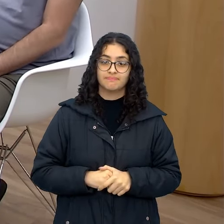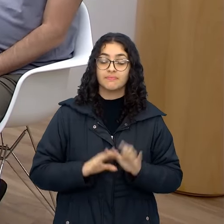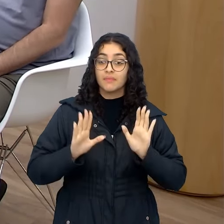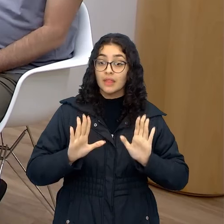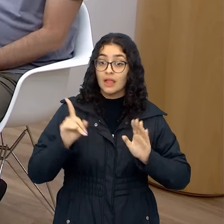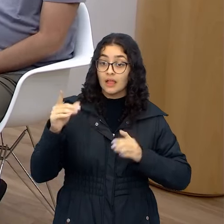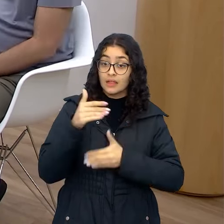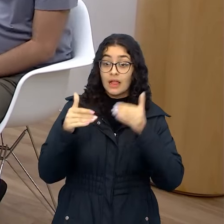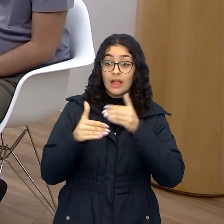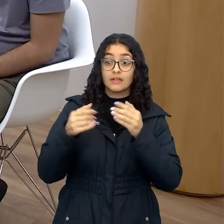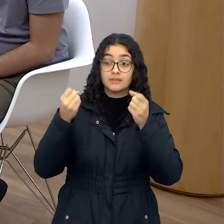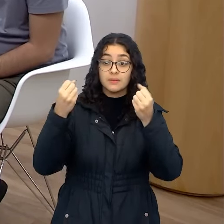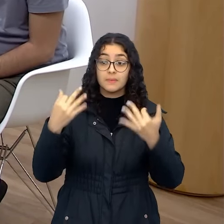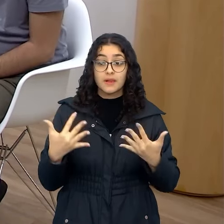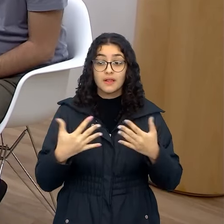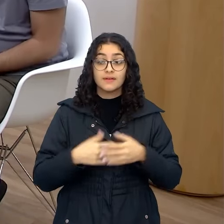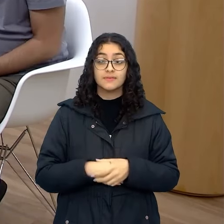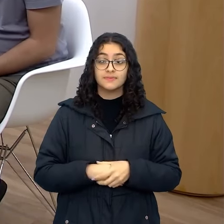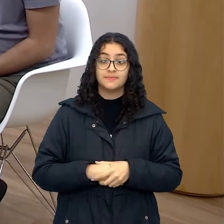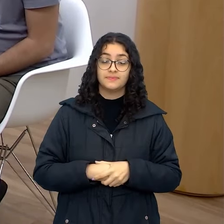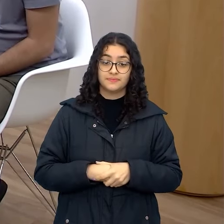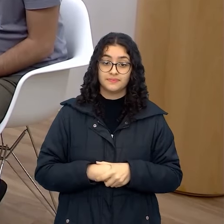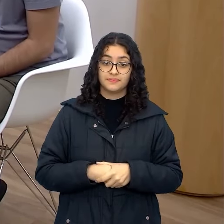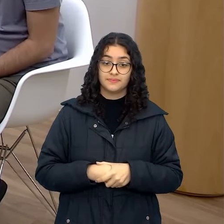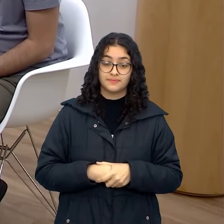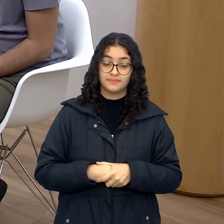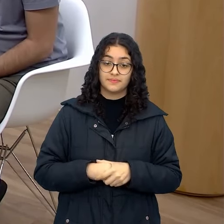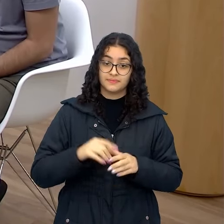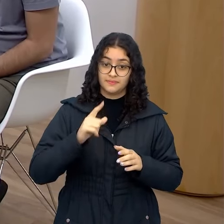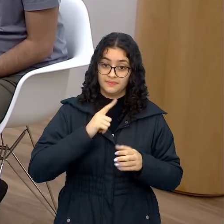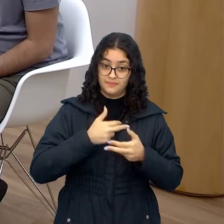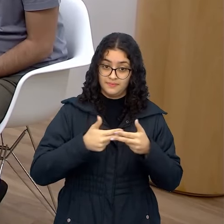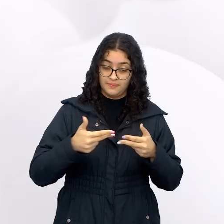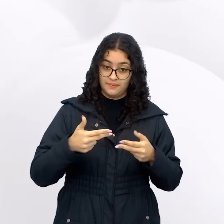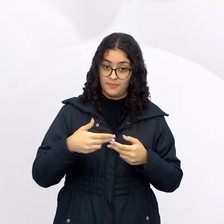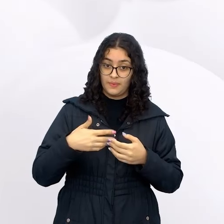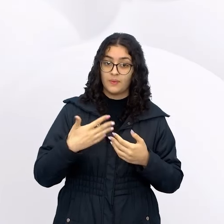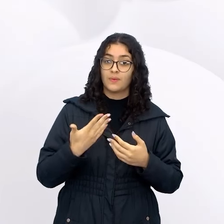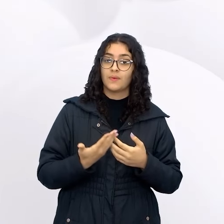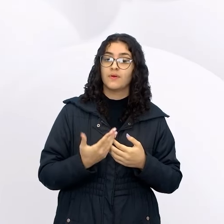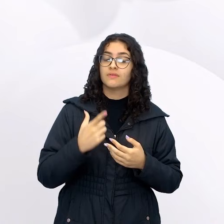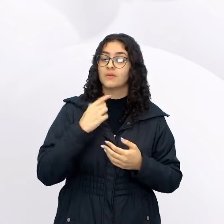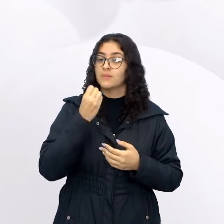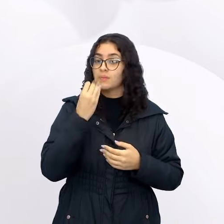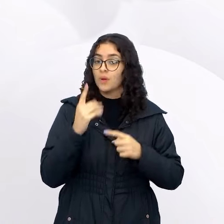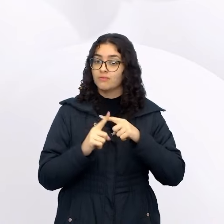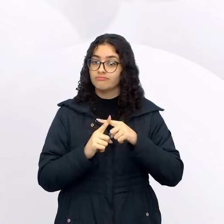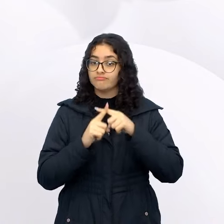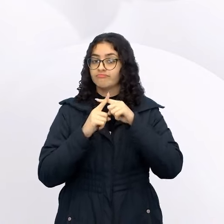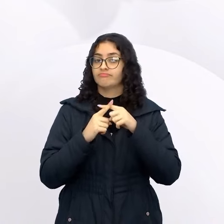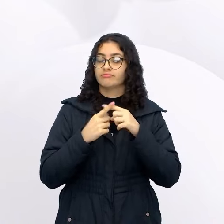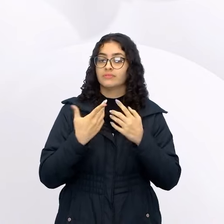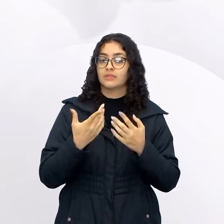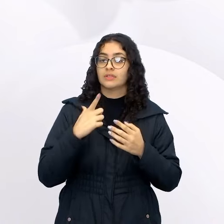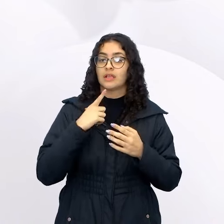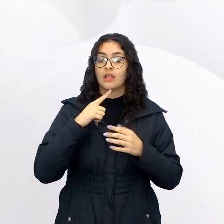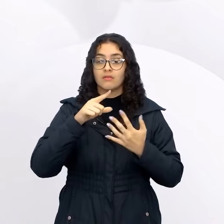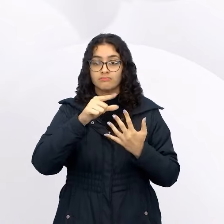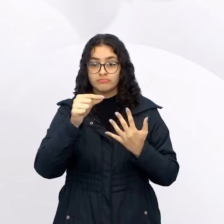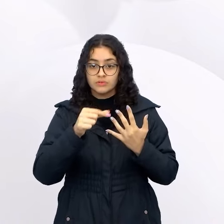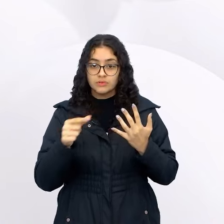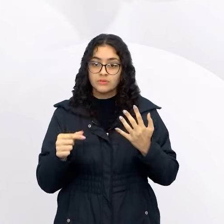Nesse slide, fala um pouco pra gente, Kimi, das Então, essas fontes alternativas de energia, quais são as vantagens? São as opções energéticas,